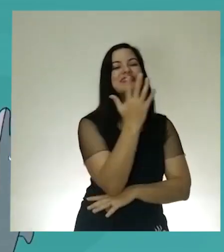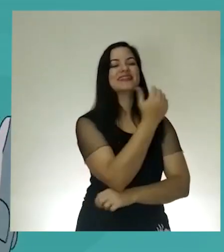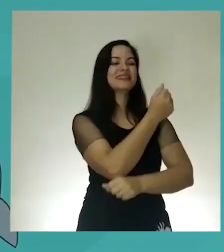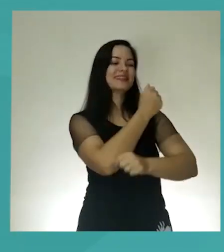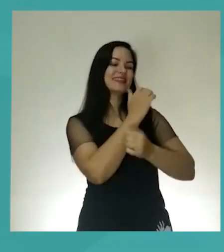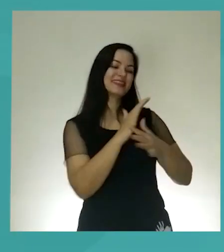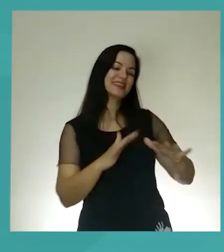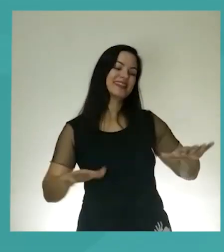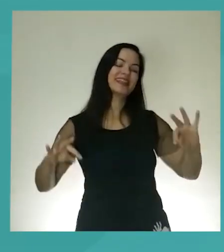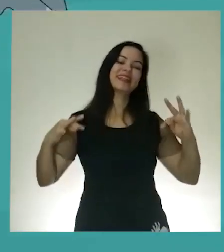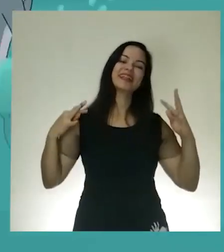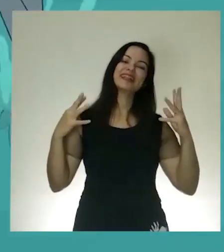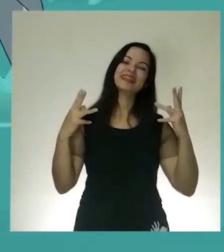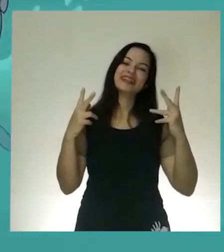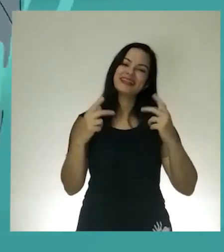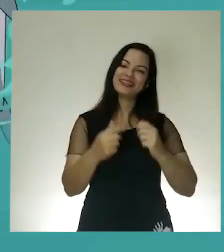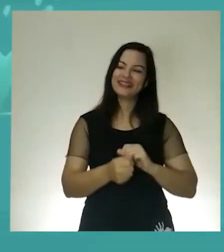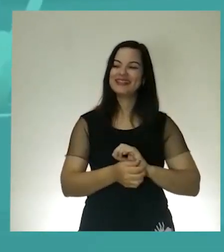natureza.